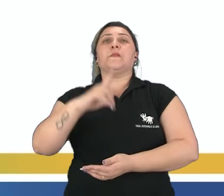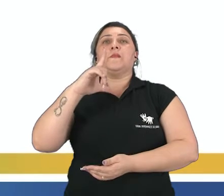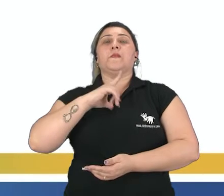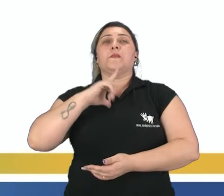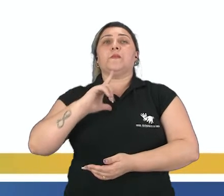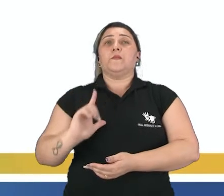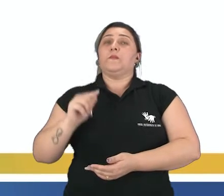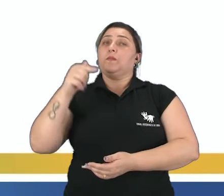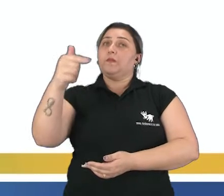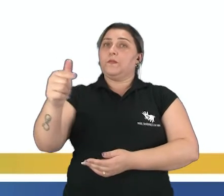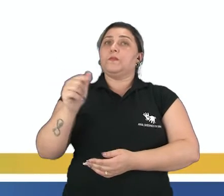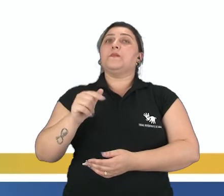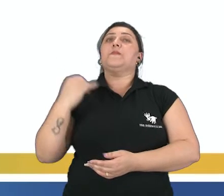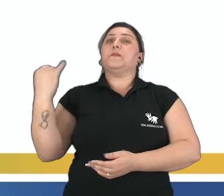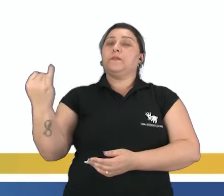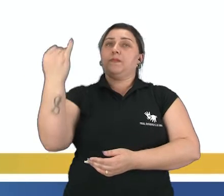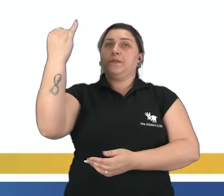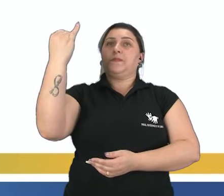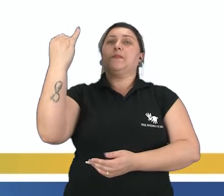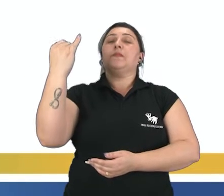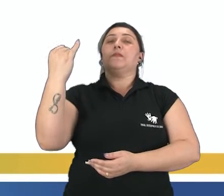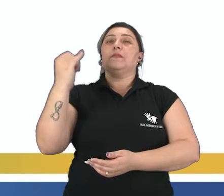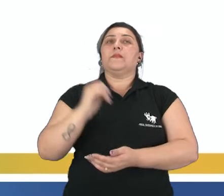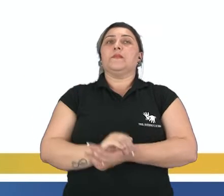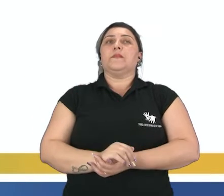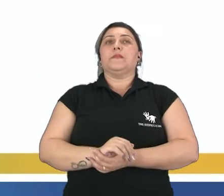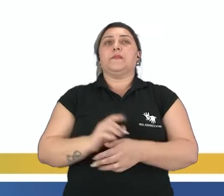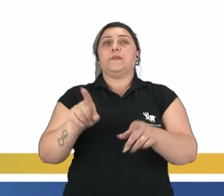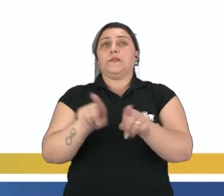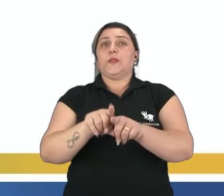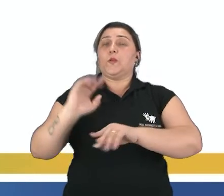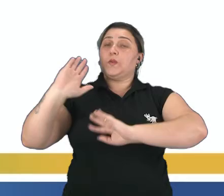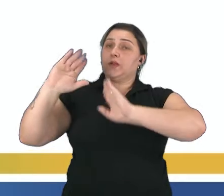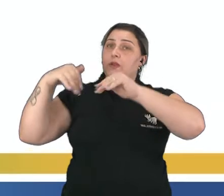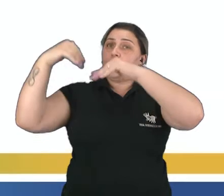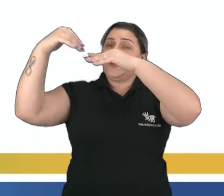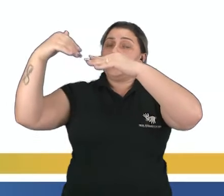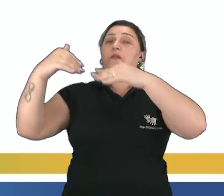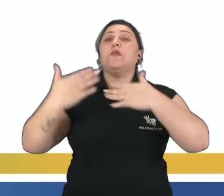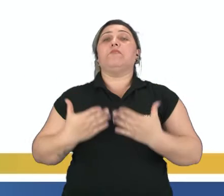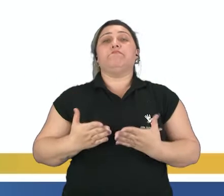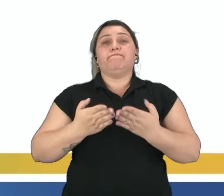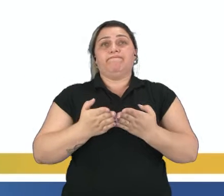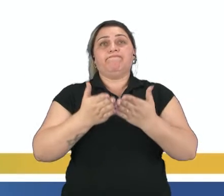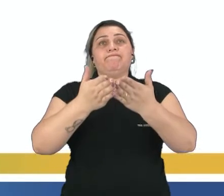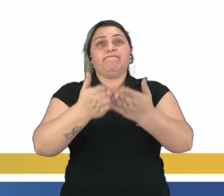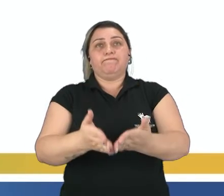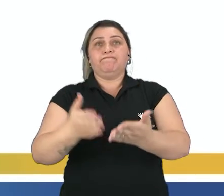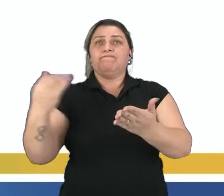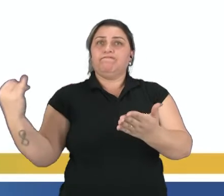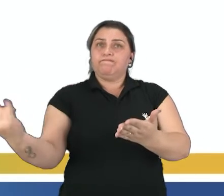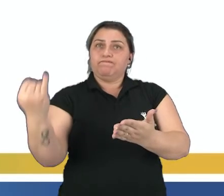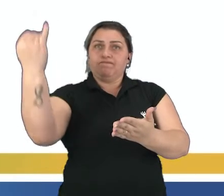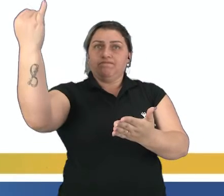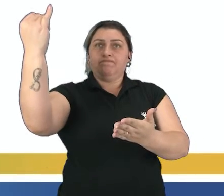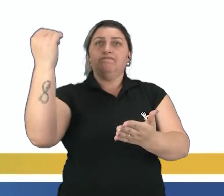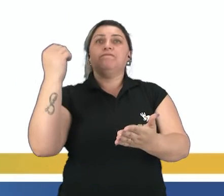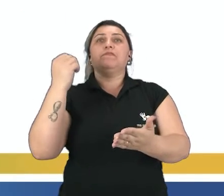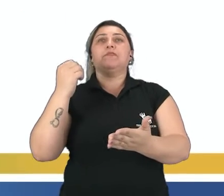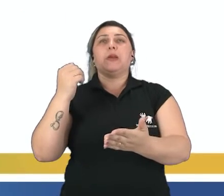outro fator que favoreceu essa centralização do poder, além dos interesses burgueses e dos interesses dos nobres